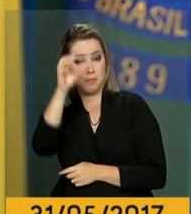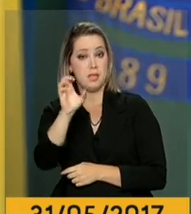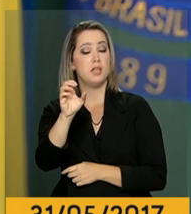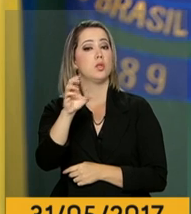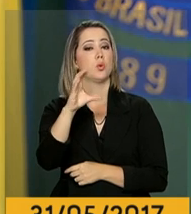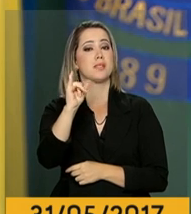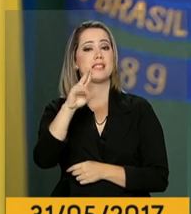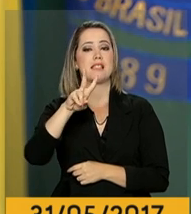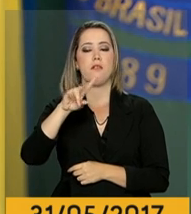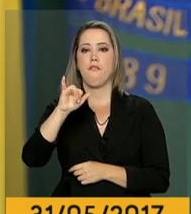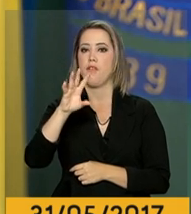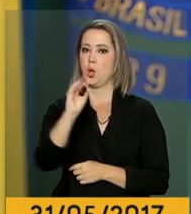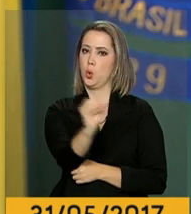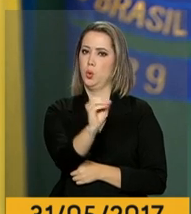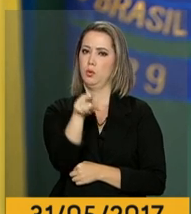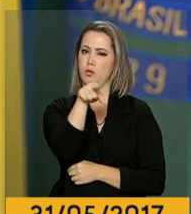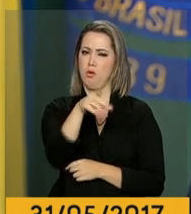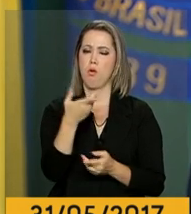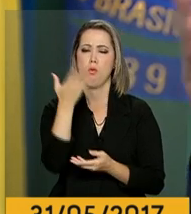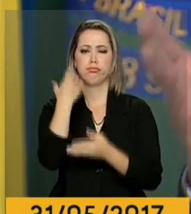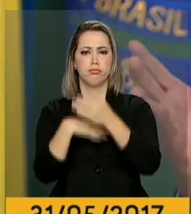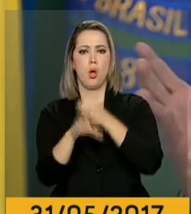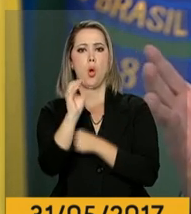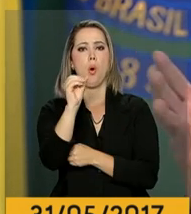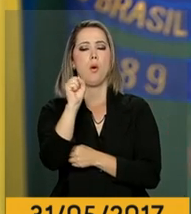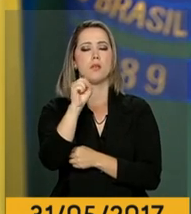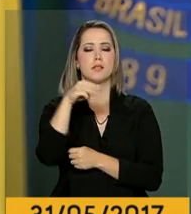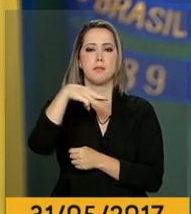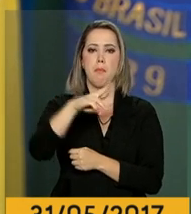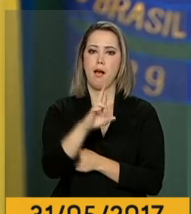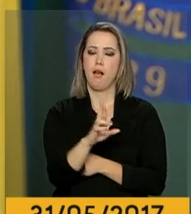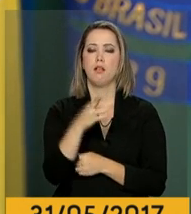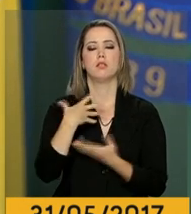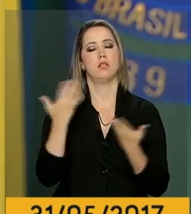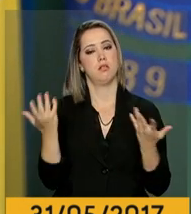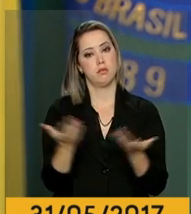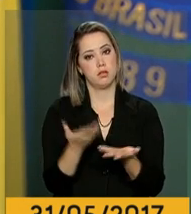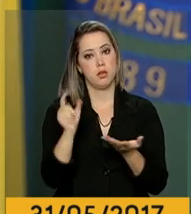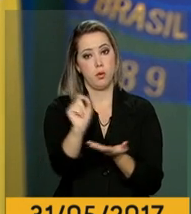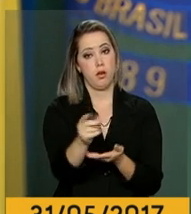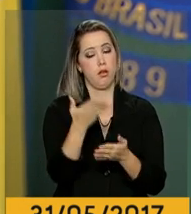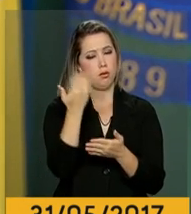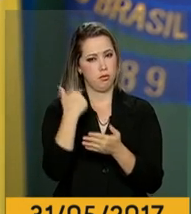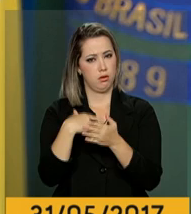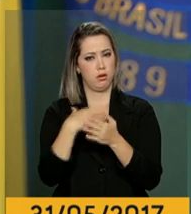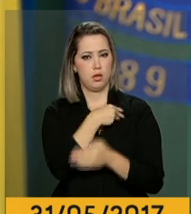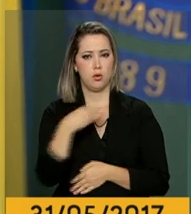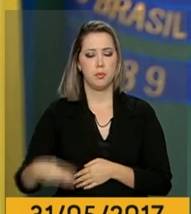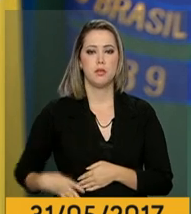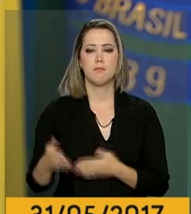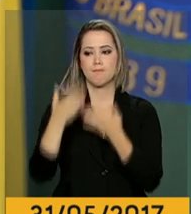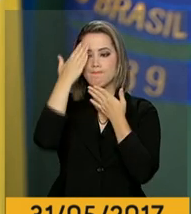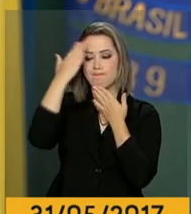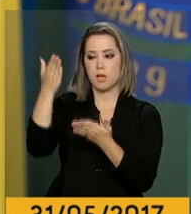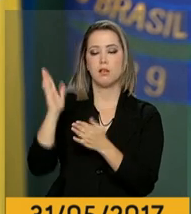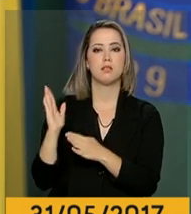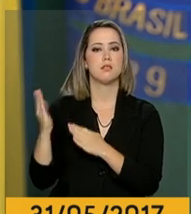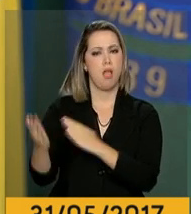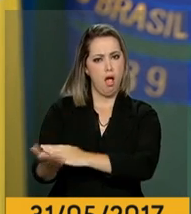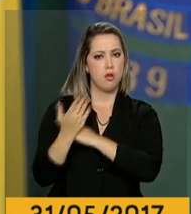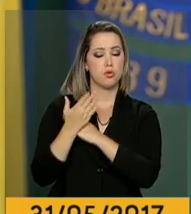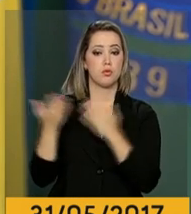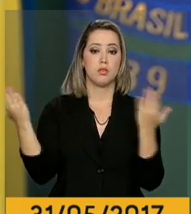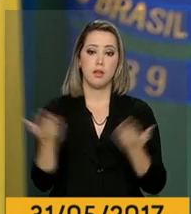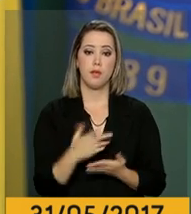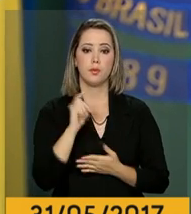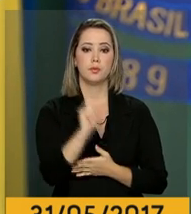amigo, ministro Osmar Serralho, a quem desde logo eu aproveito para agradecer a colaboração, que